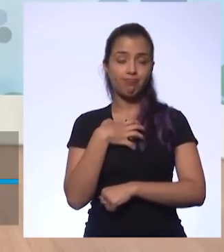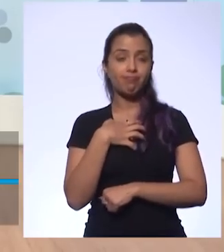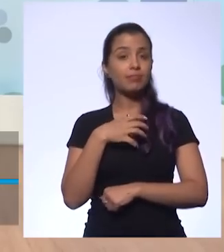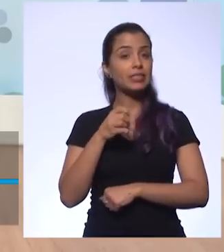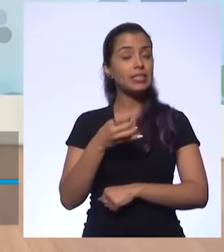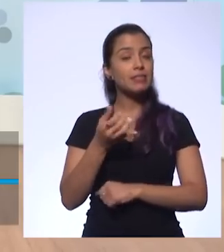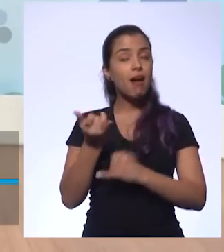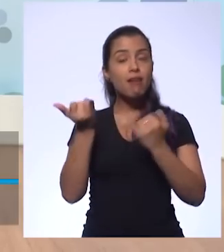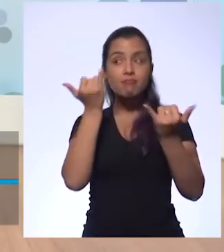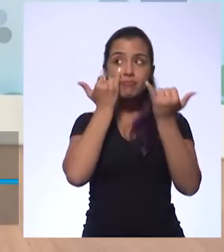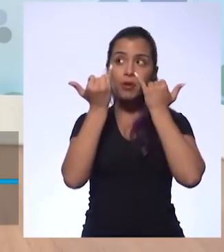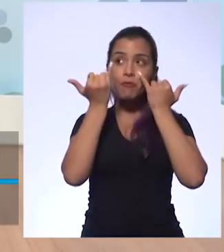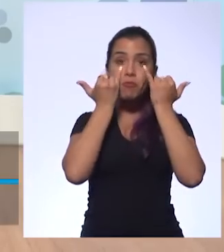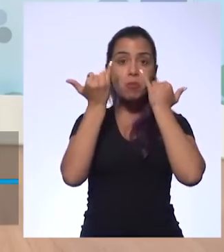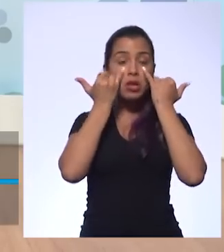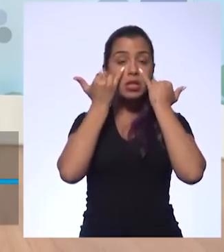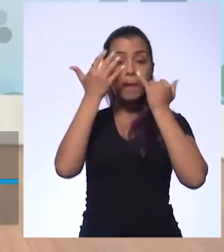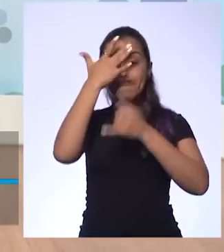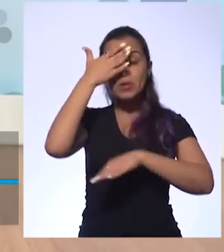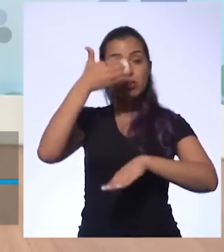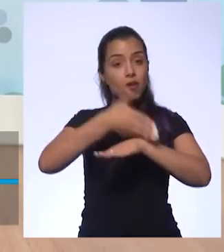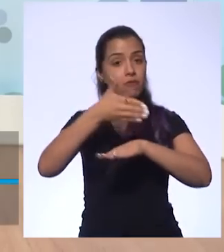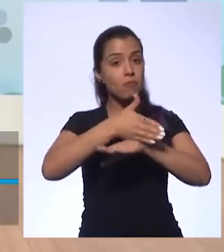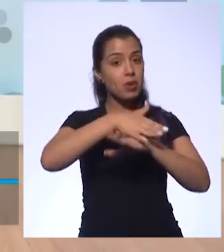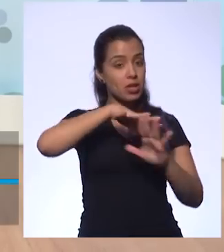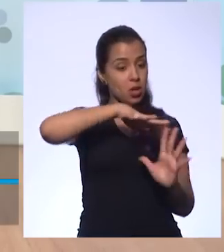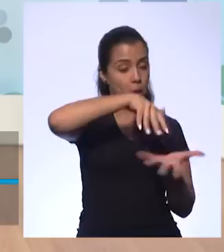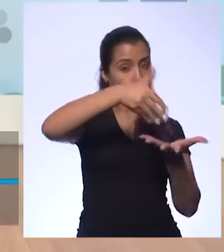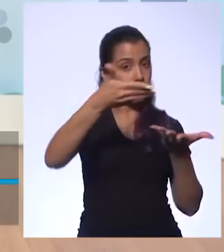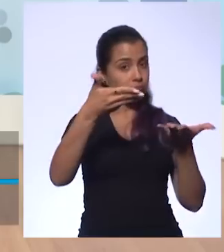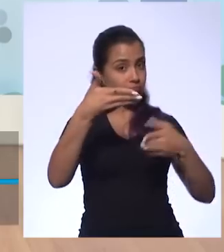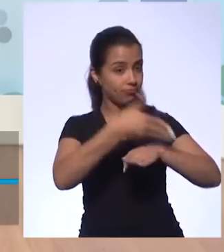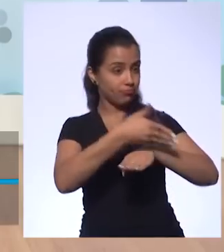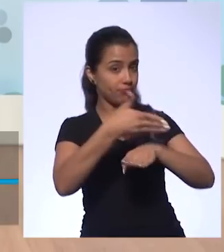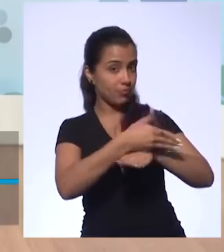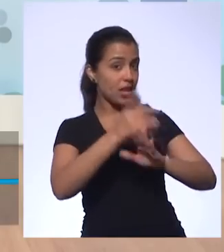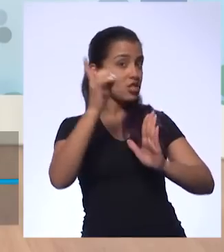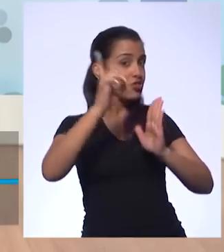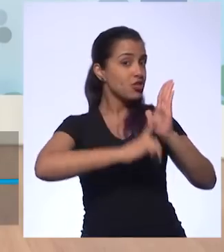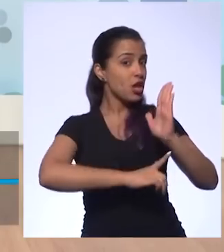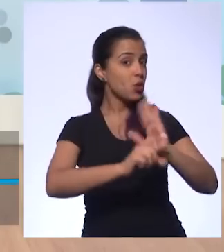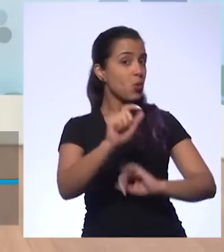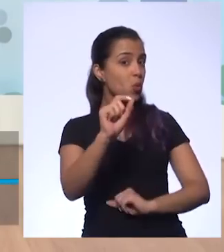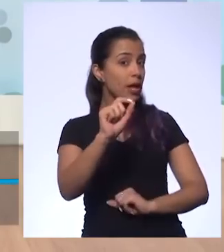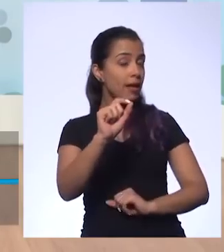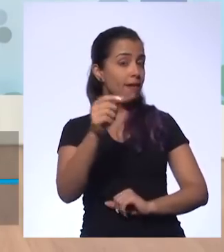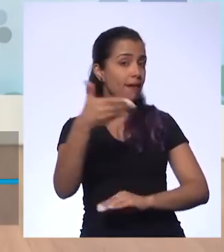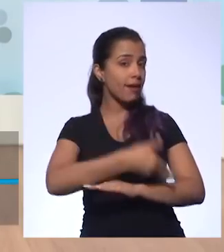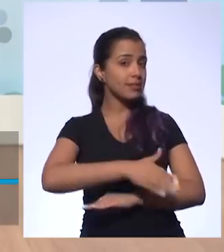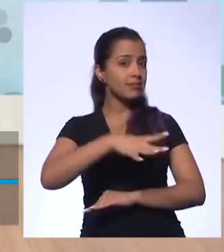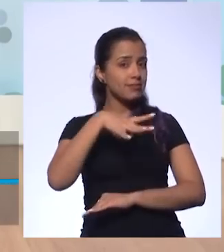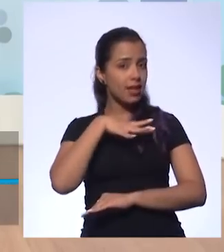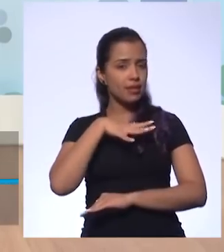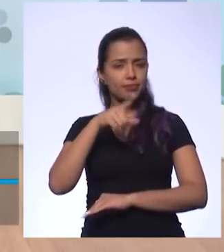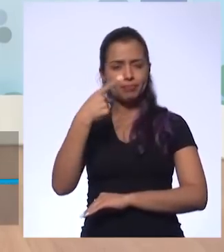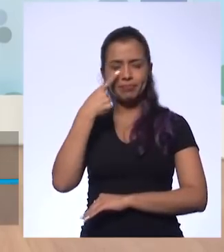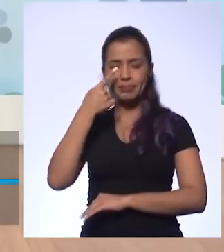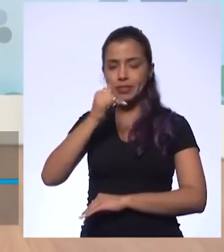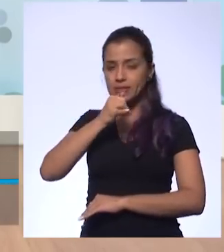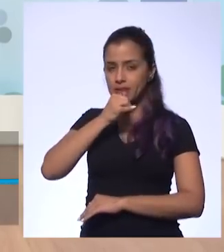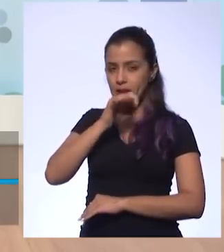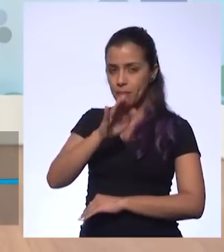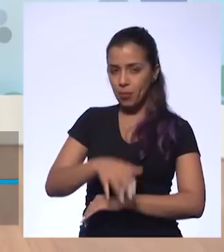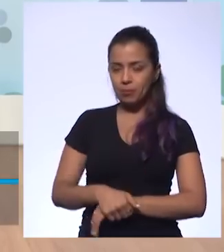sobre esse mundo informacional, quem tem o acesso ao mundo informacional, logo tem o direito à cidade. Uhum. Vou dar um exemplo, ó, que as coisas vão